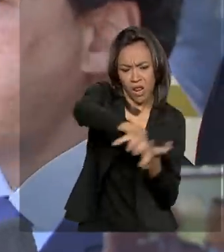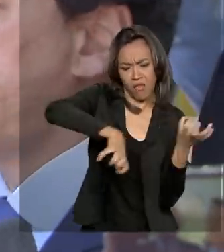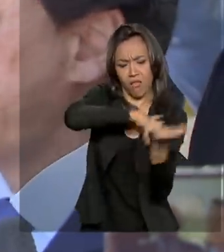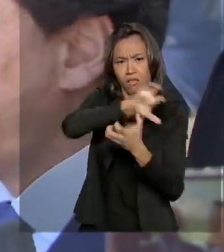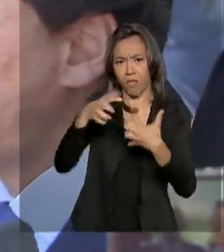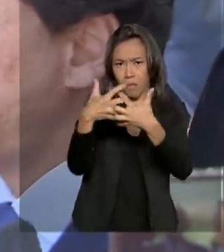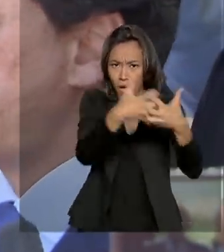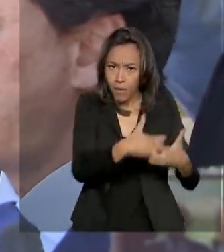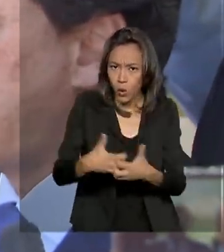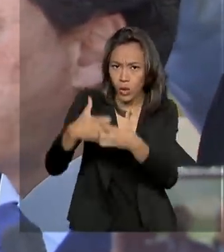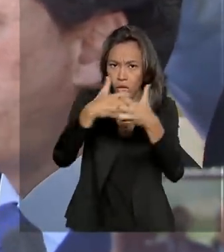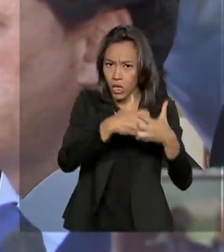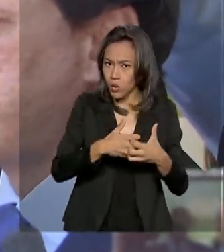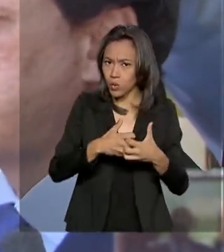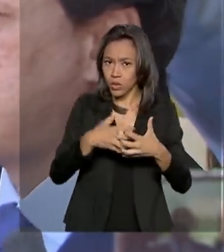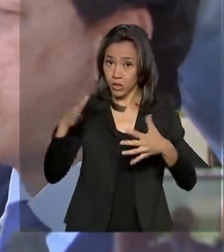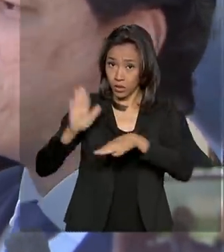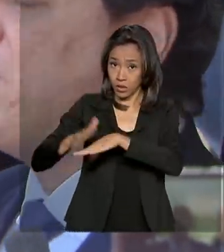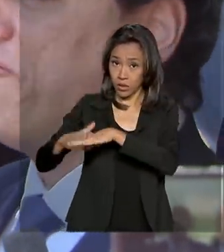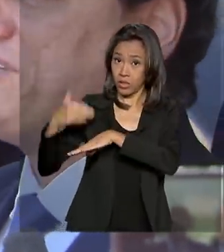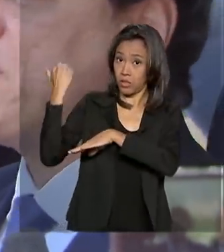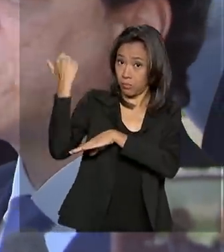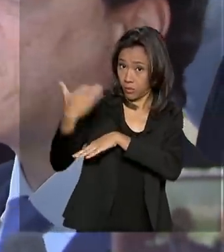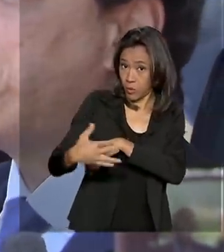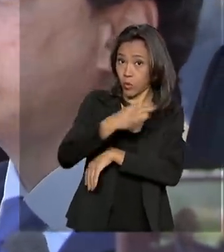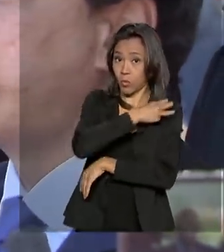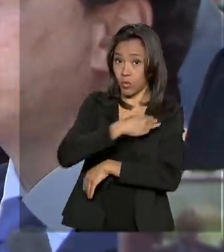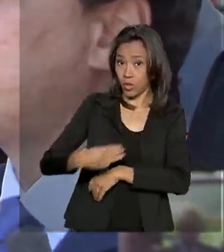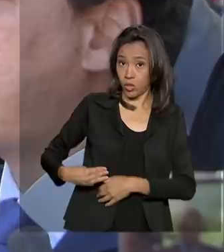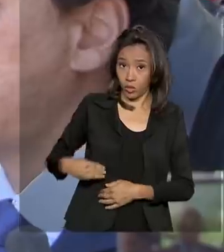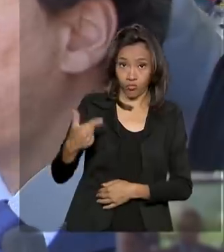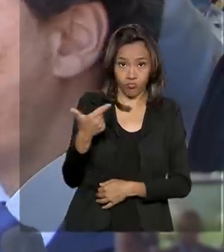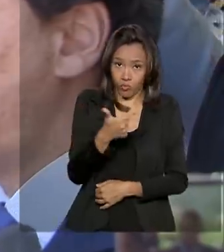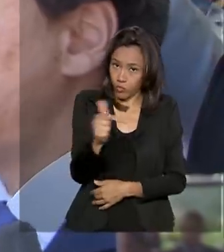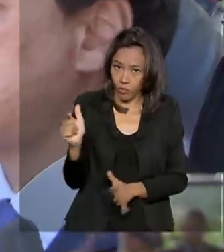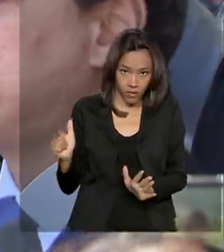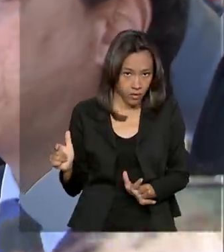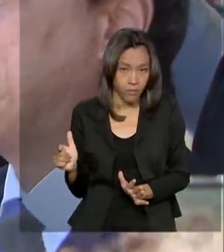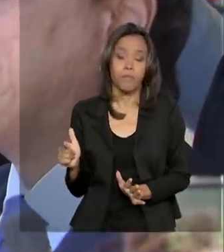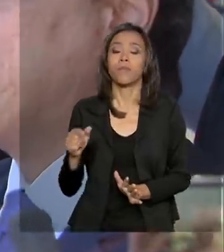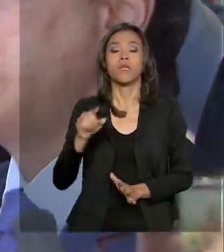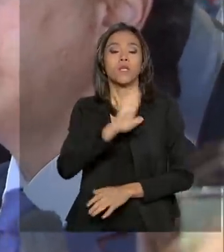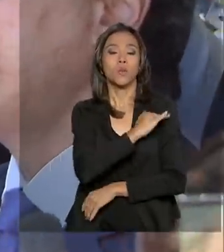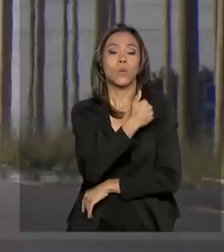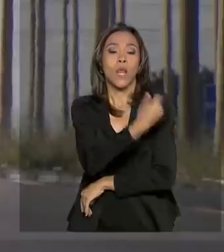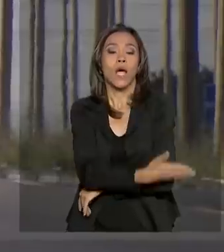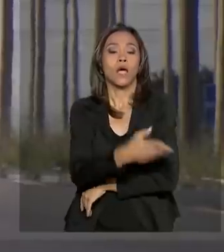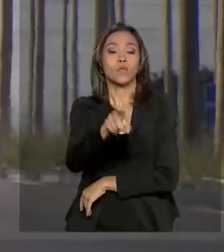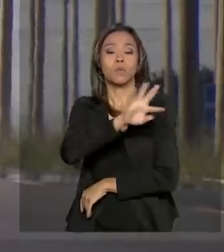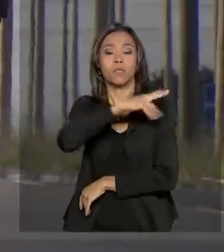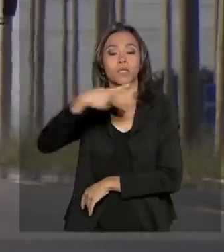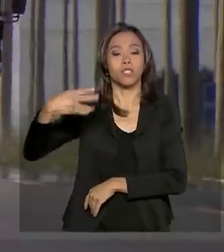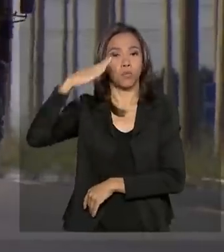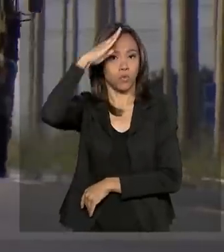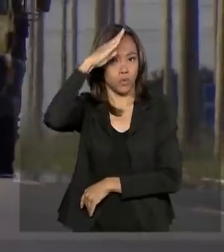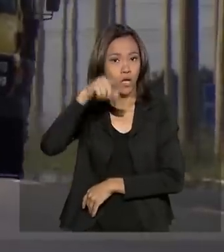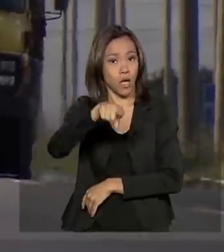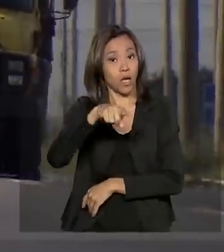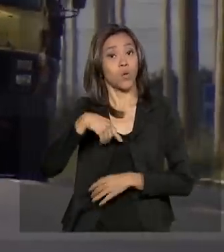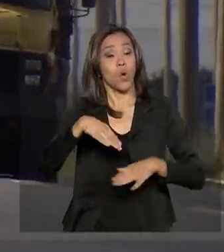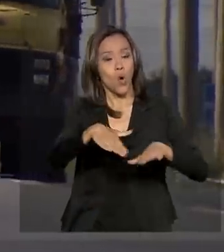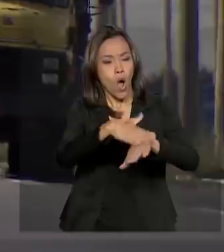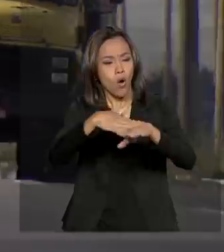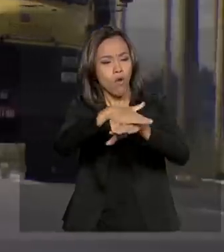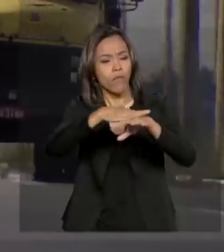de acordo com o ministro da infraestrutura ao lado do presidente jair bolsonaro e lhe disse que o diálogo do governo com a categoria